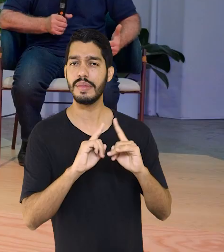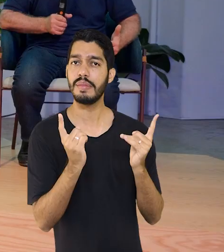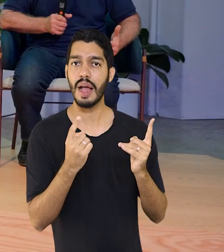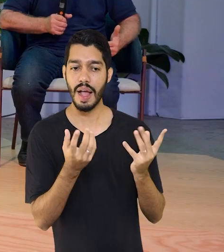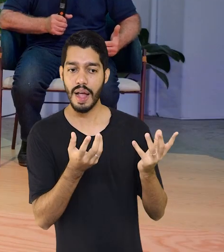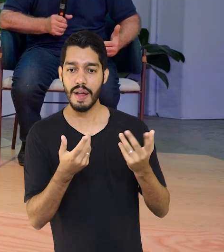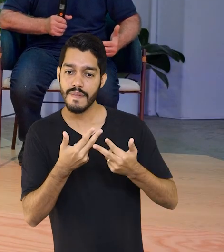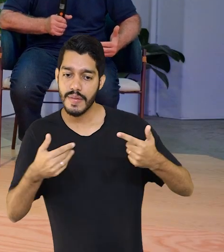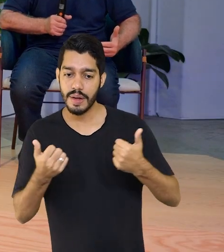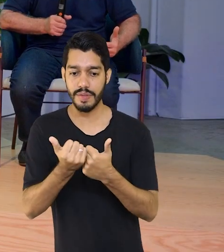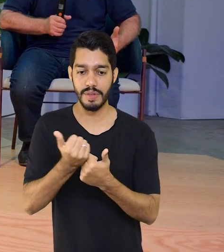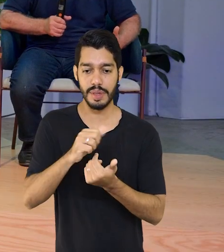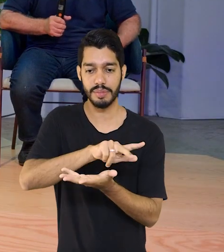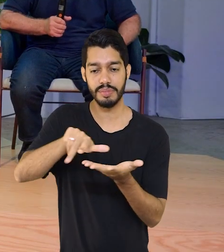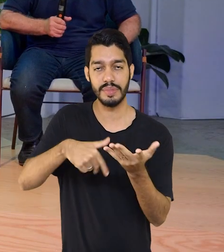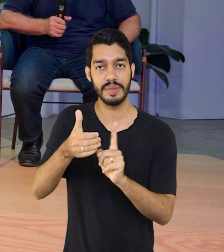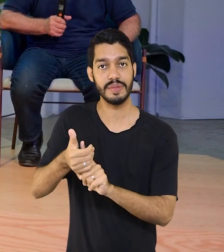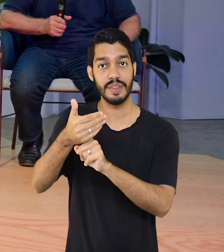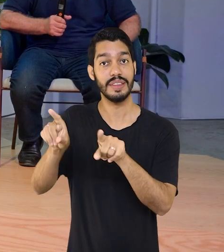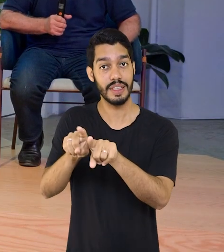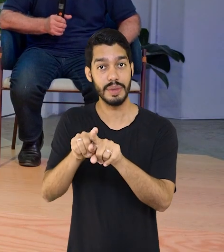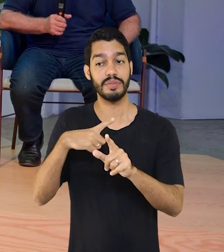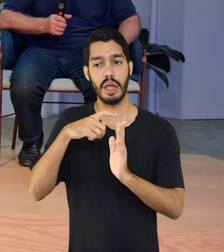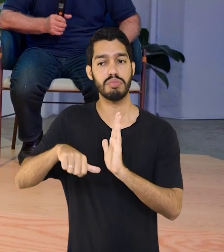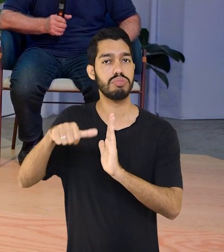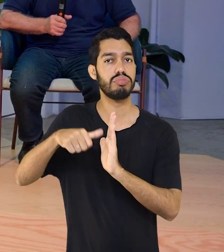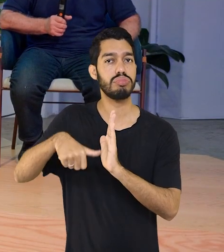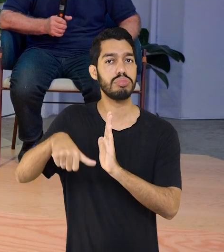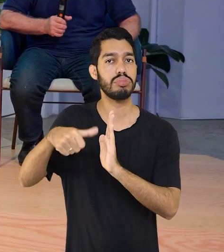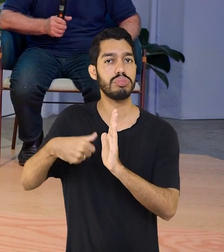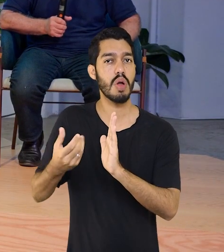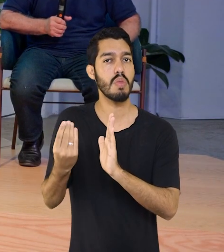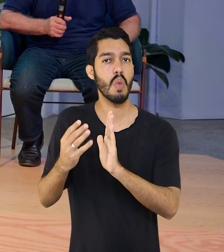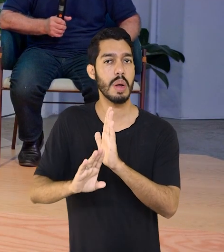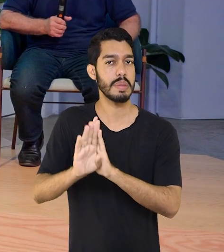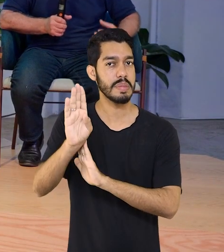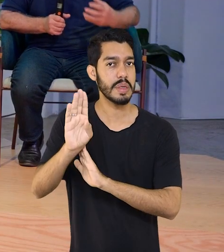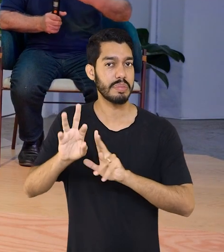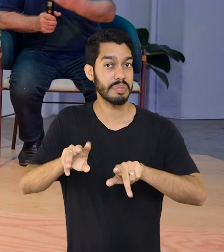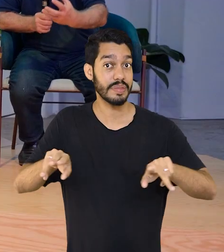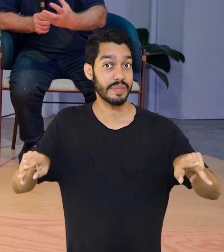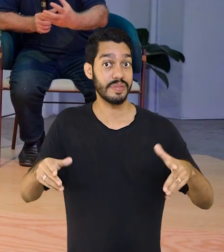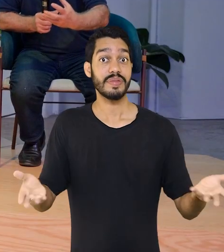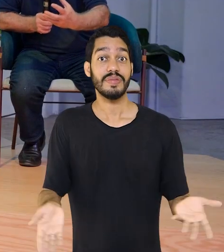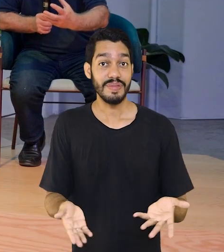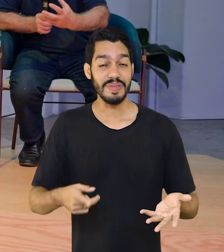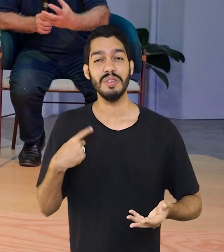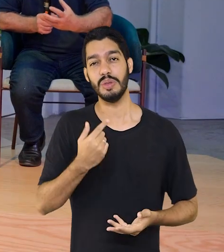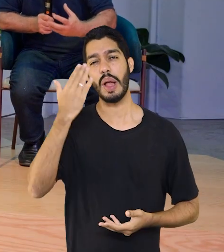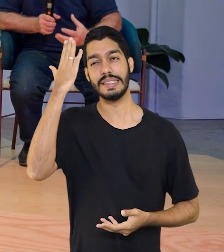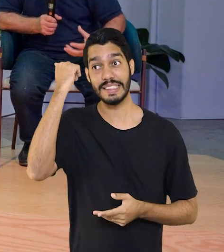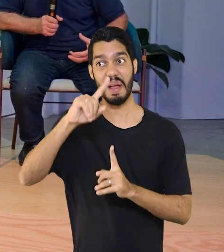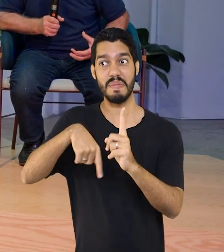Mas as ferramentas tecnológicas também se aprimoraram muito. E hoje a gente... Aí você diz, hoje a gente sabe